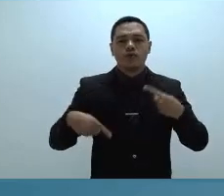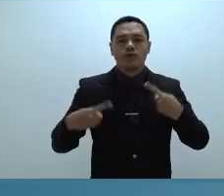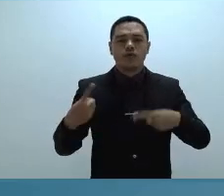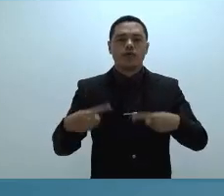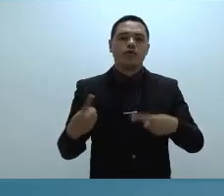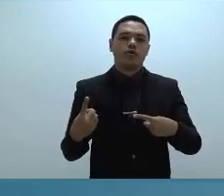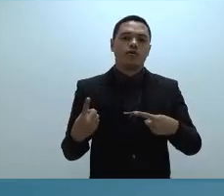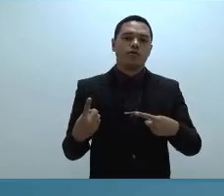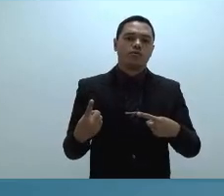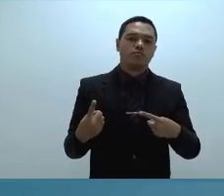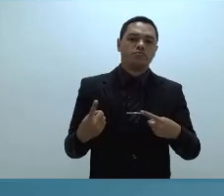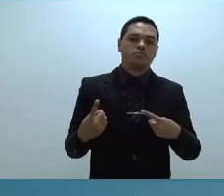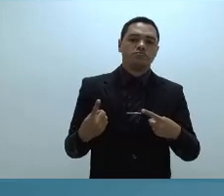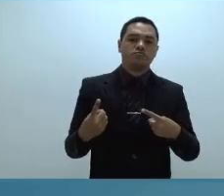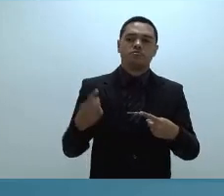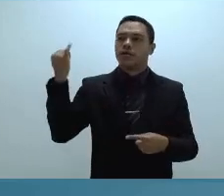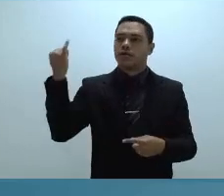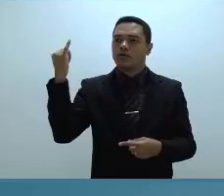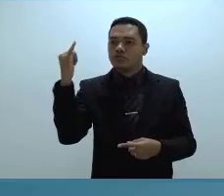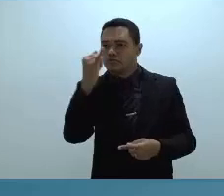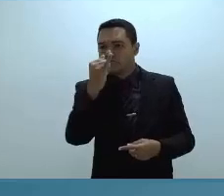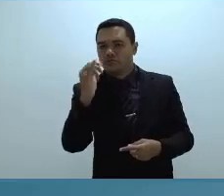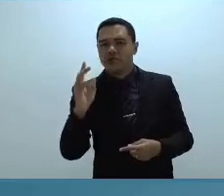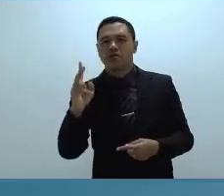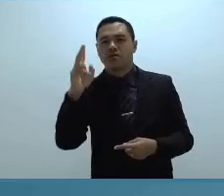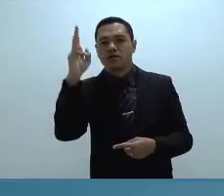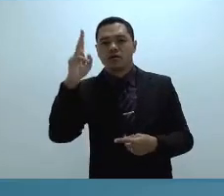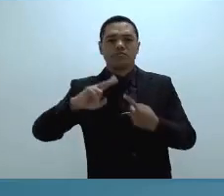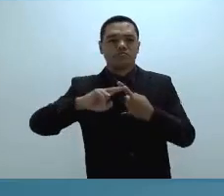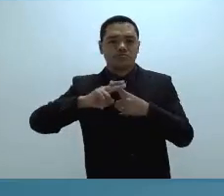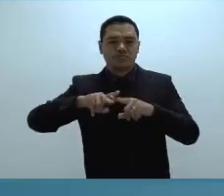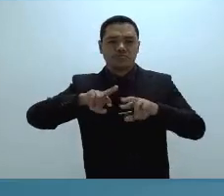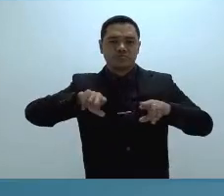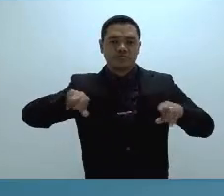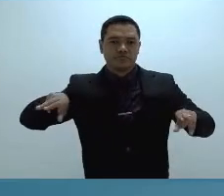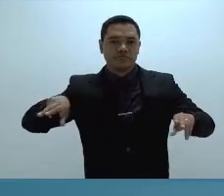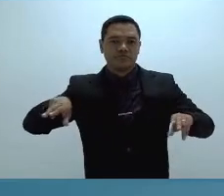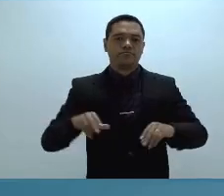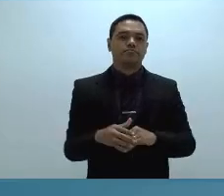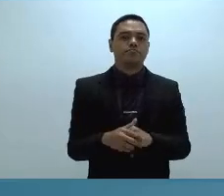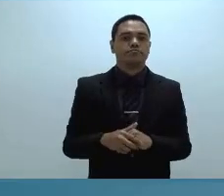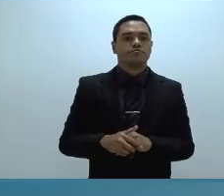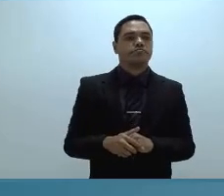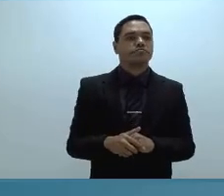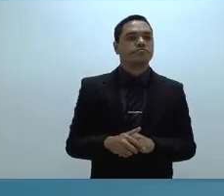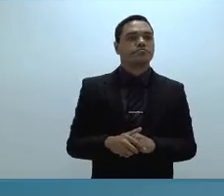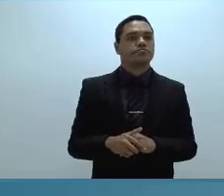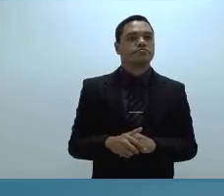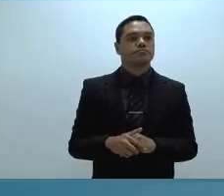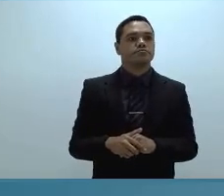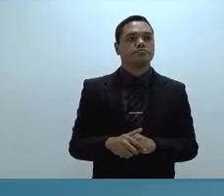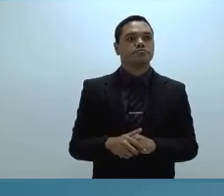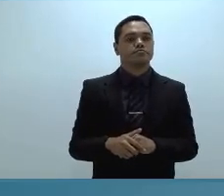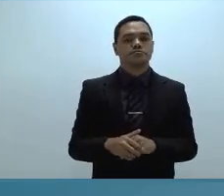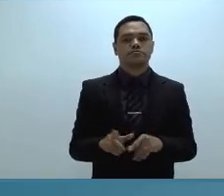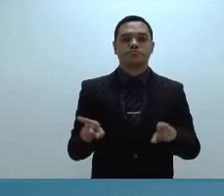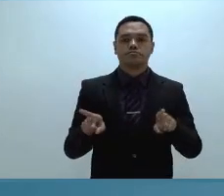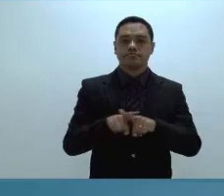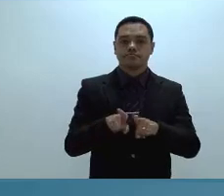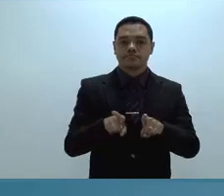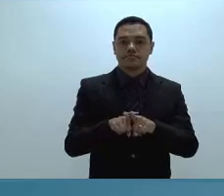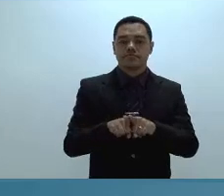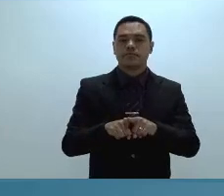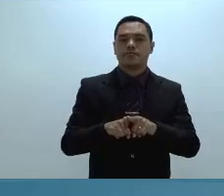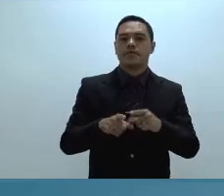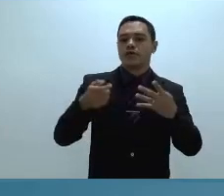ou interrupção da prestação de serviço público concedido. Também no contexto jurisprudencial, cabe